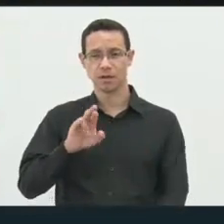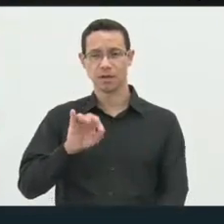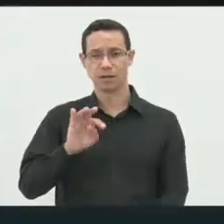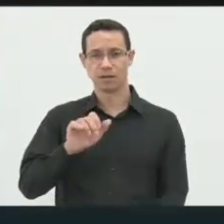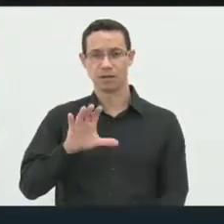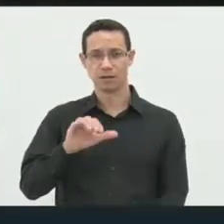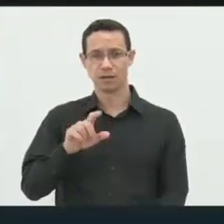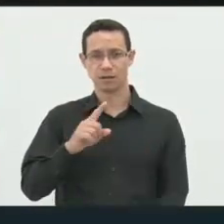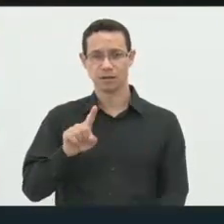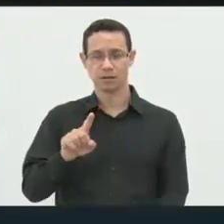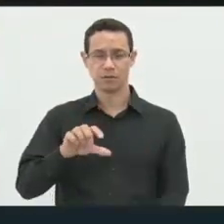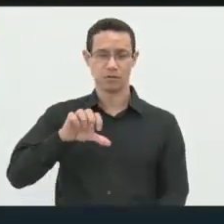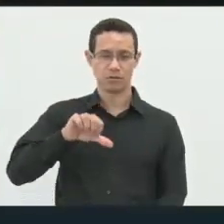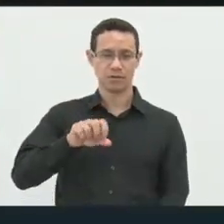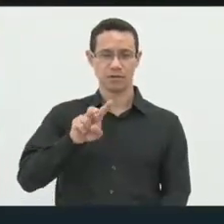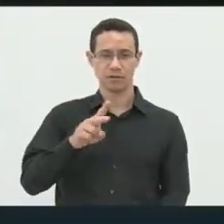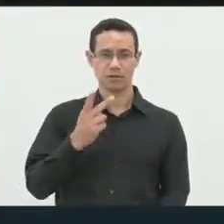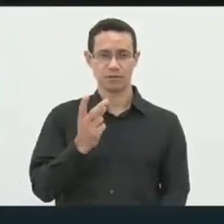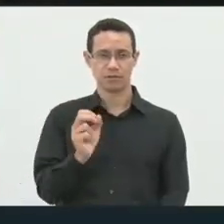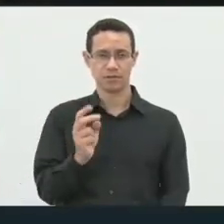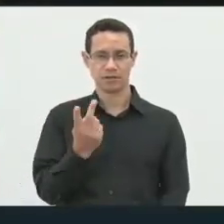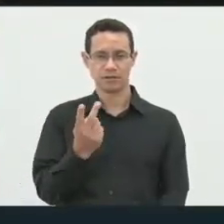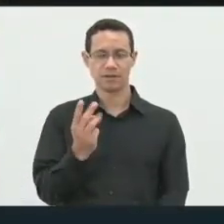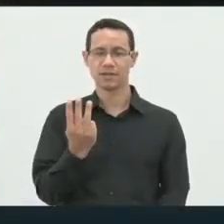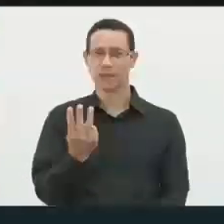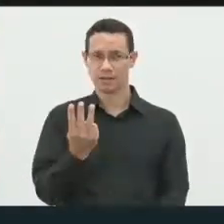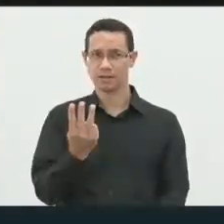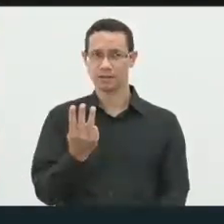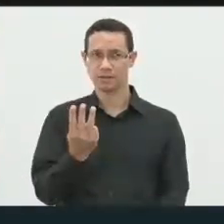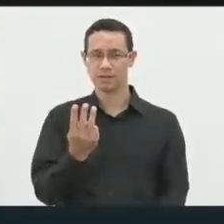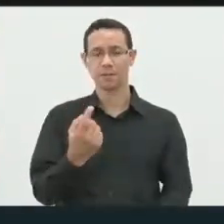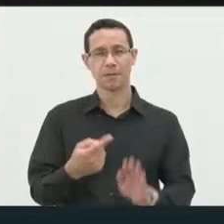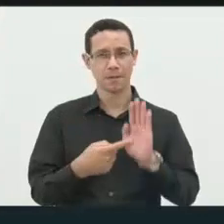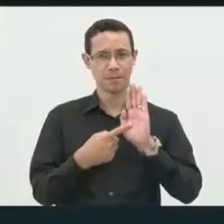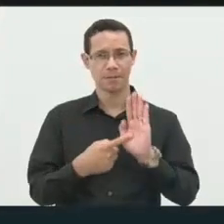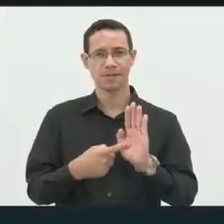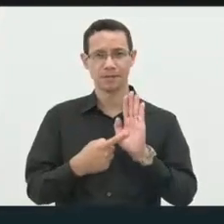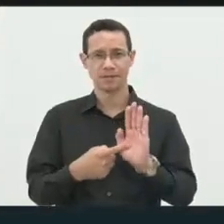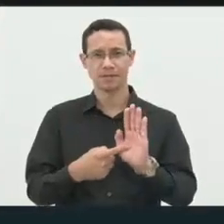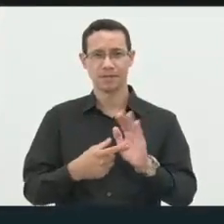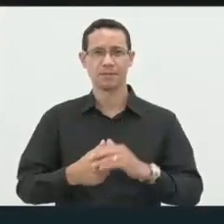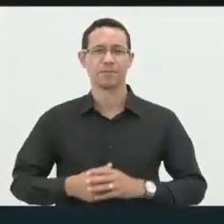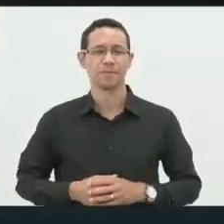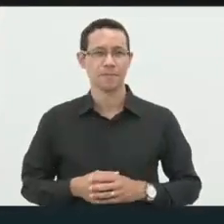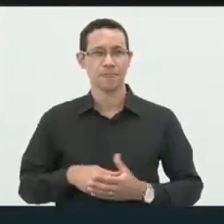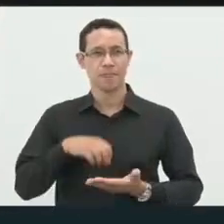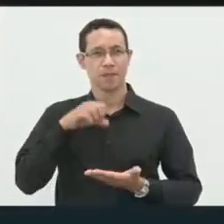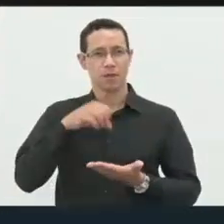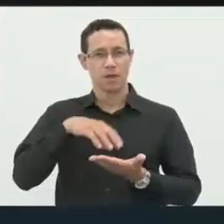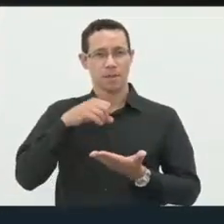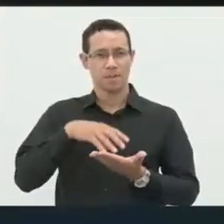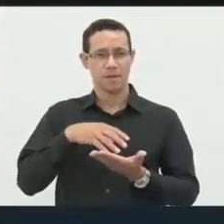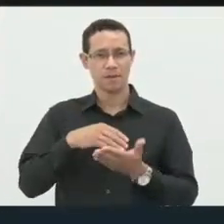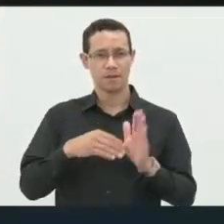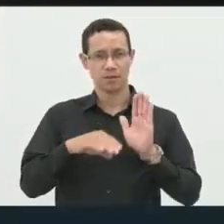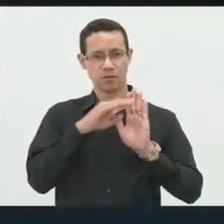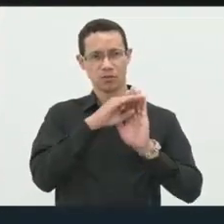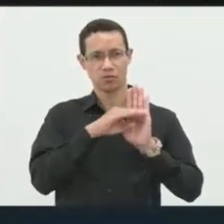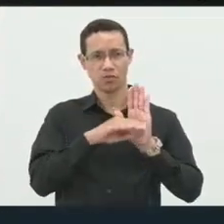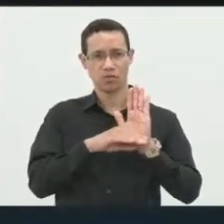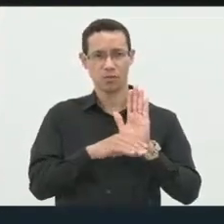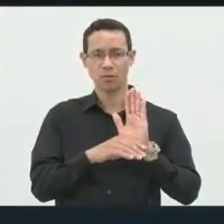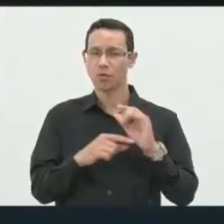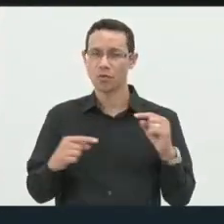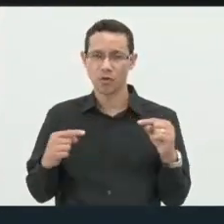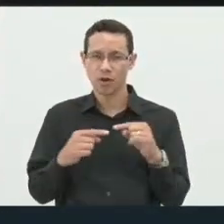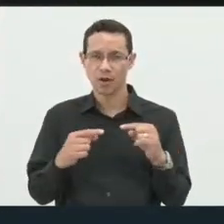95 20 23 para apresentar cópia dos cronogramas referidos